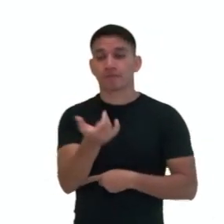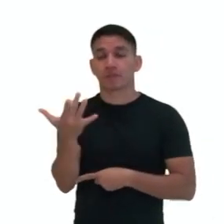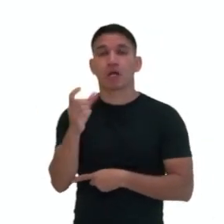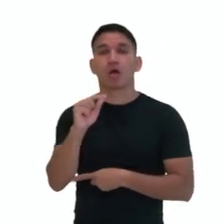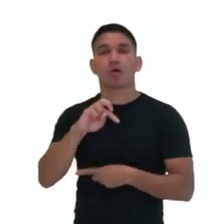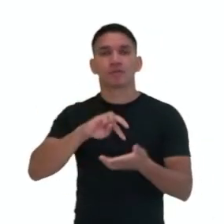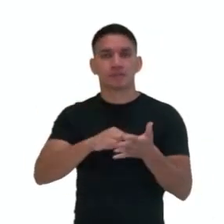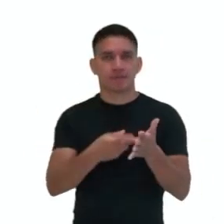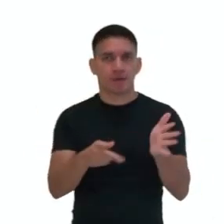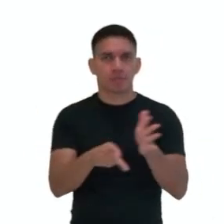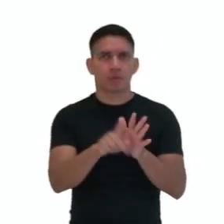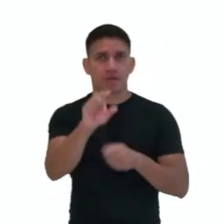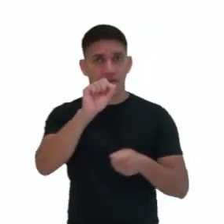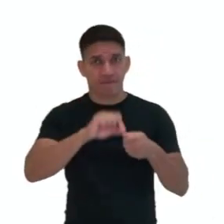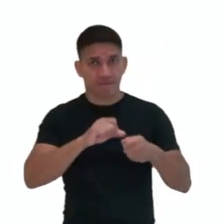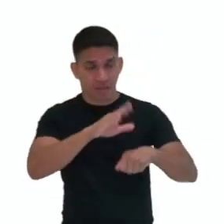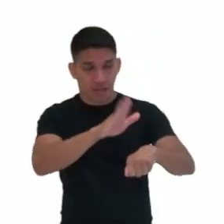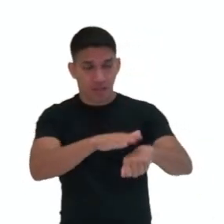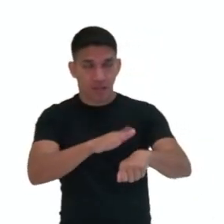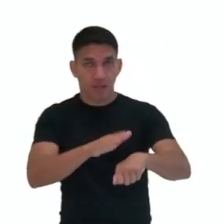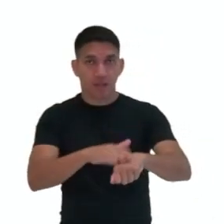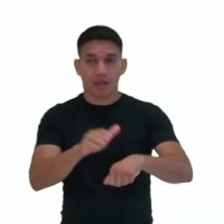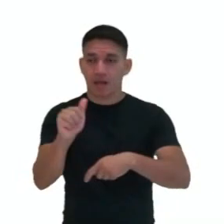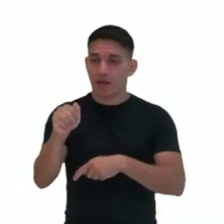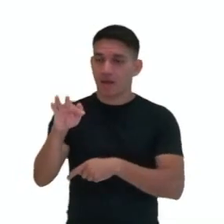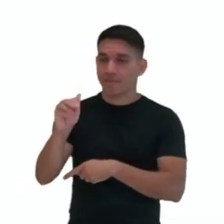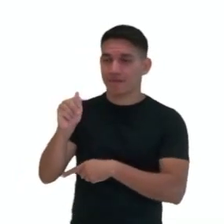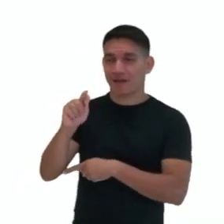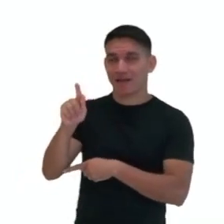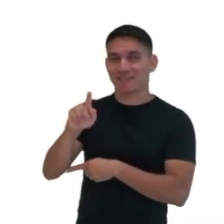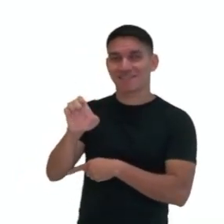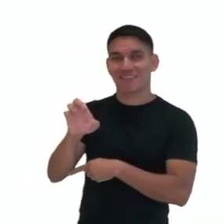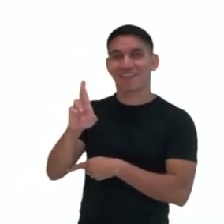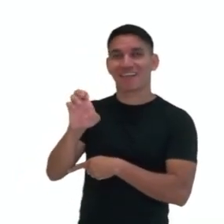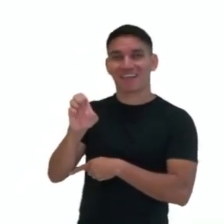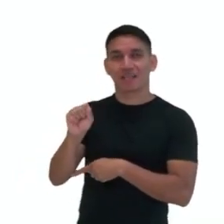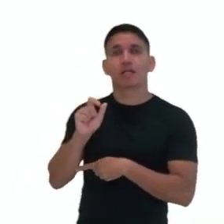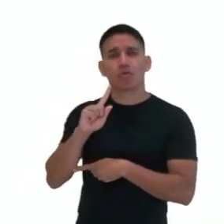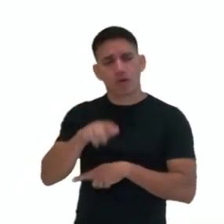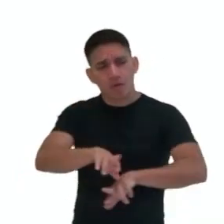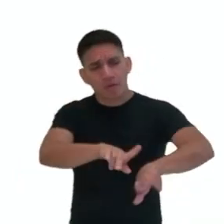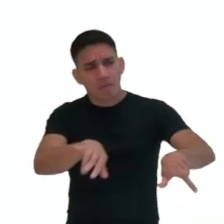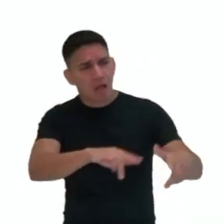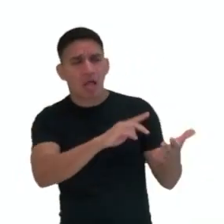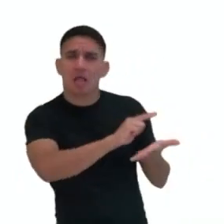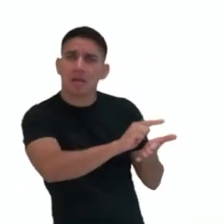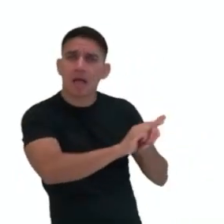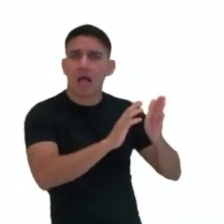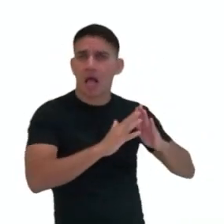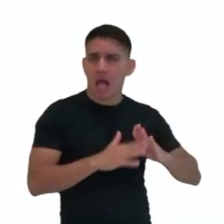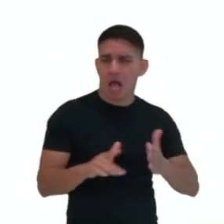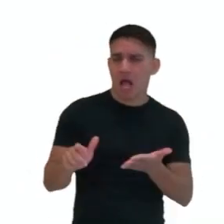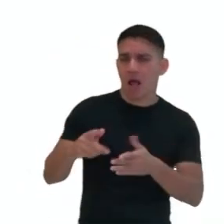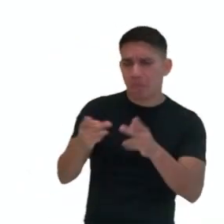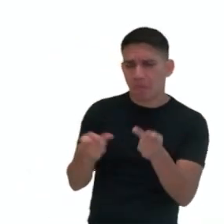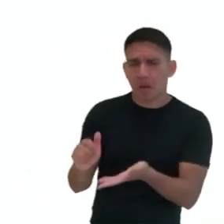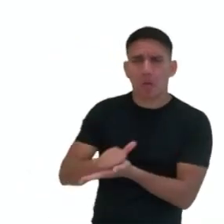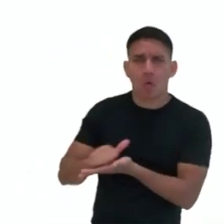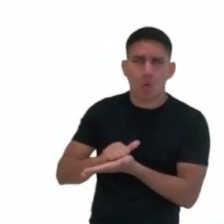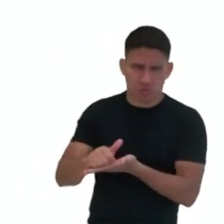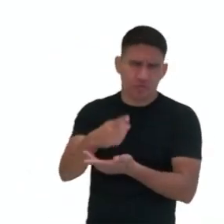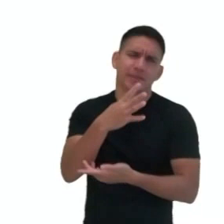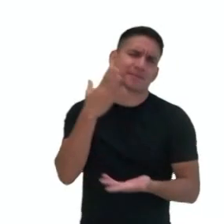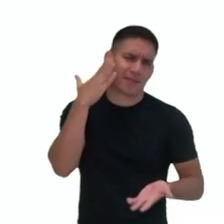você faz, né, as tarefas, as obrigações, os servicinhos, o trabalho. Vem para casa, lava louça e tal, você conhece os afazeres,